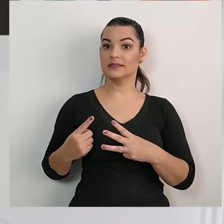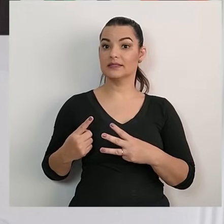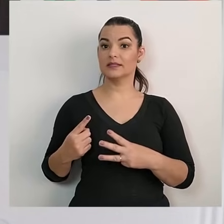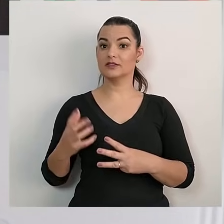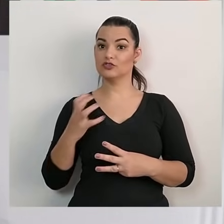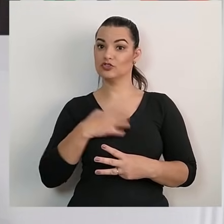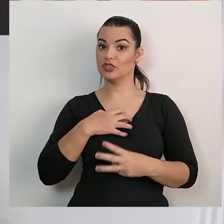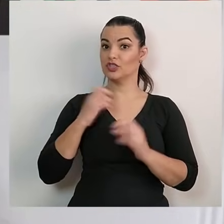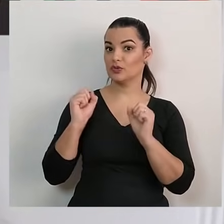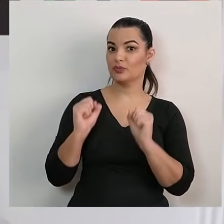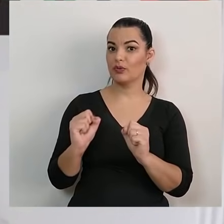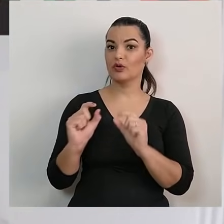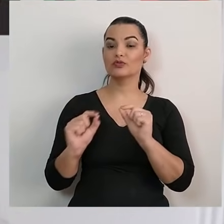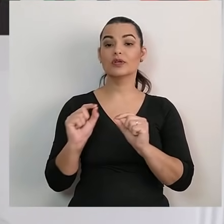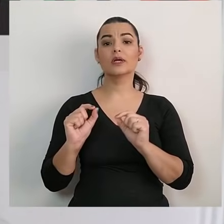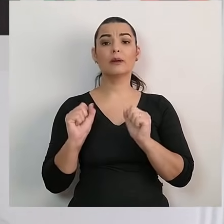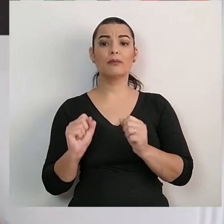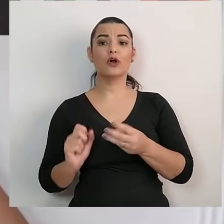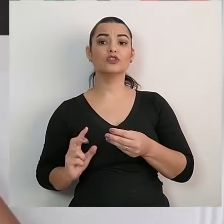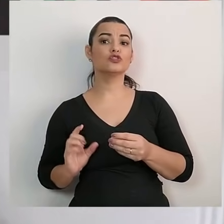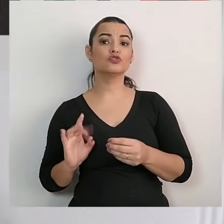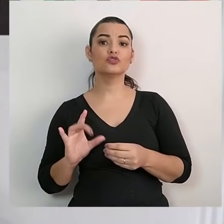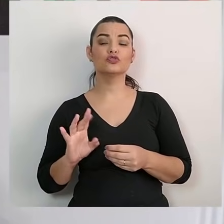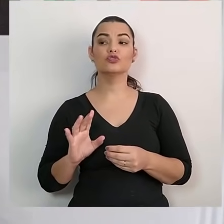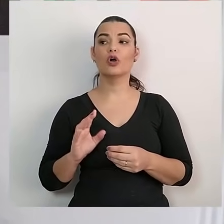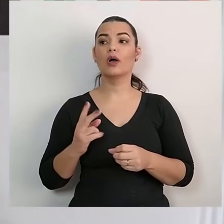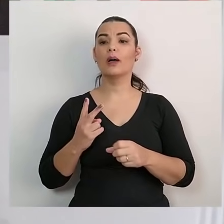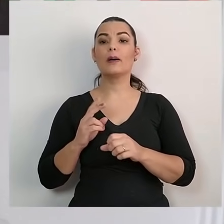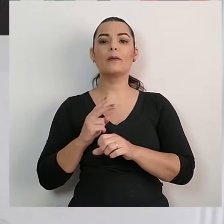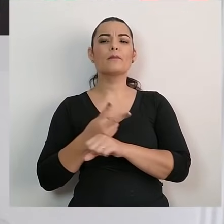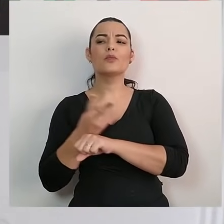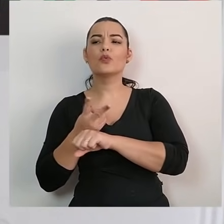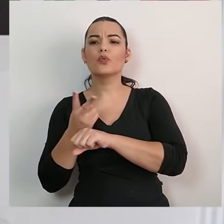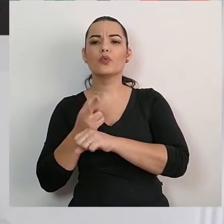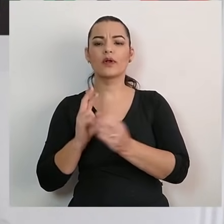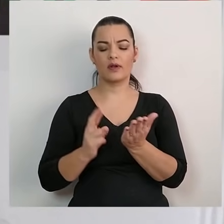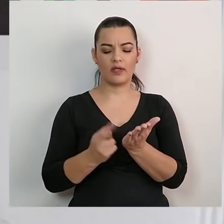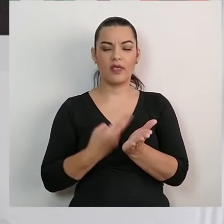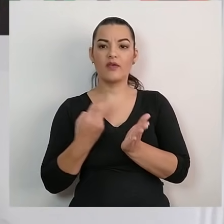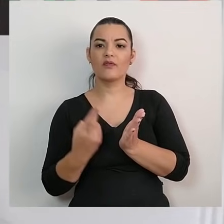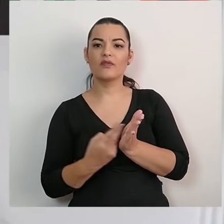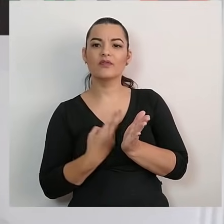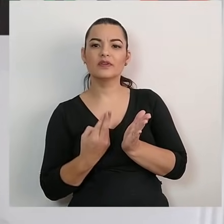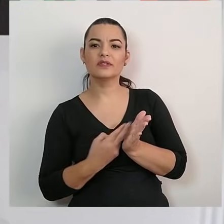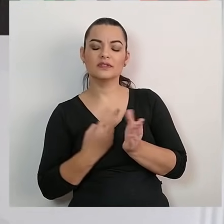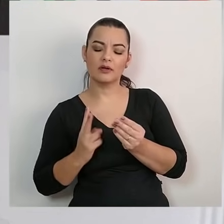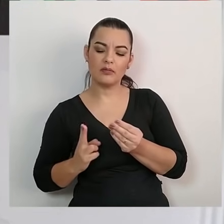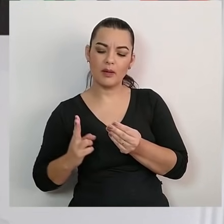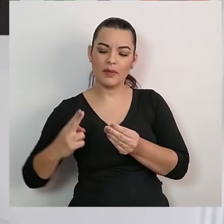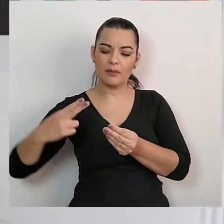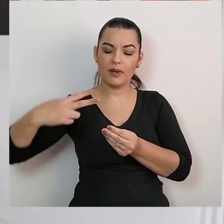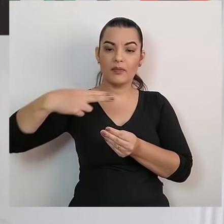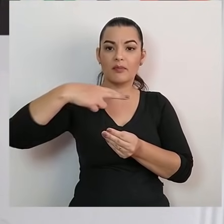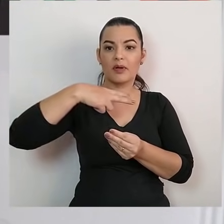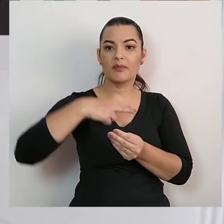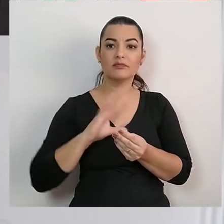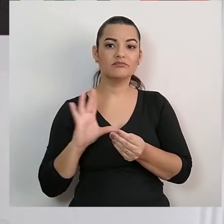de fora. Você pode recortar de revistas que você tenha em casa essas